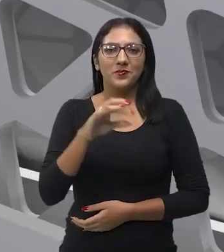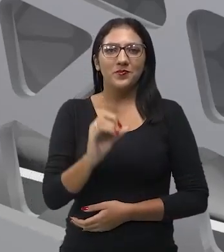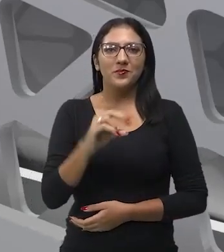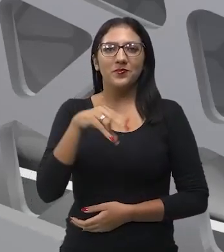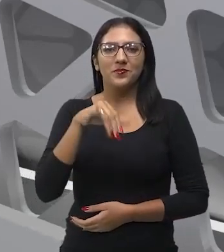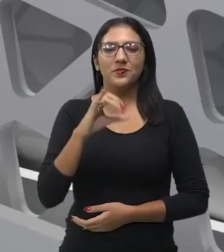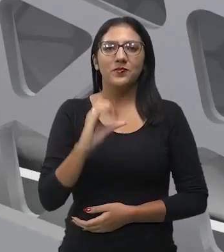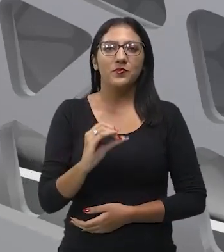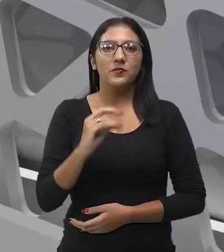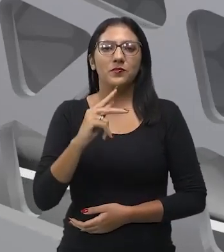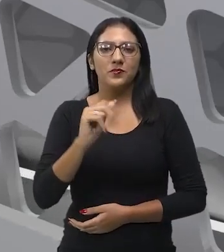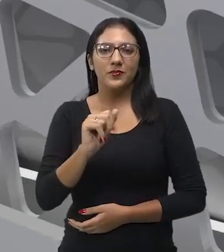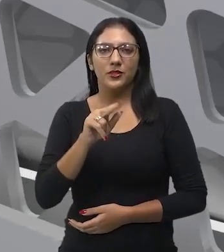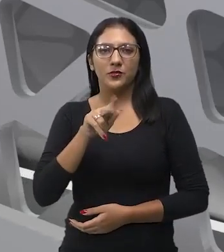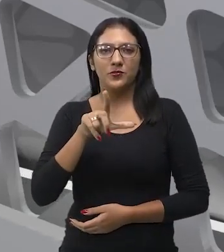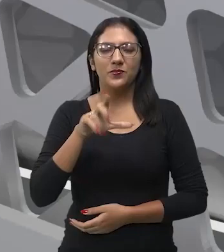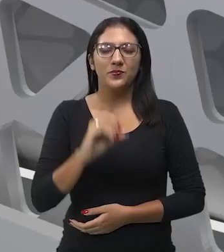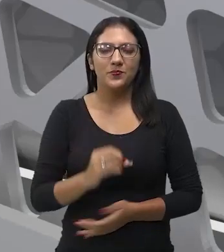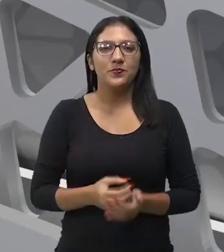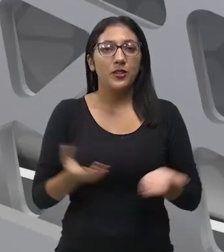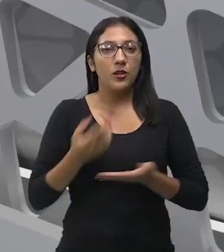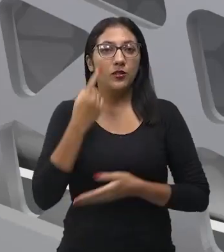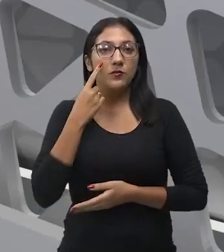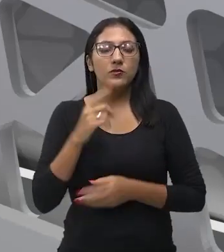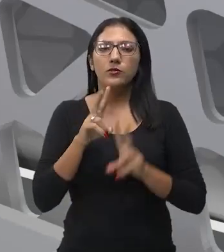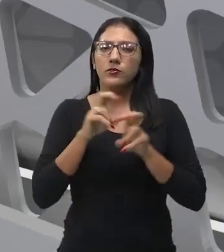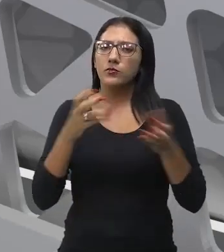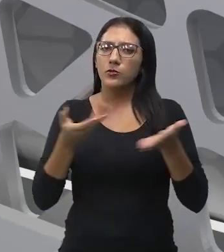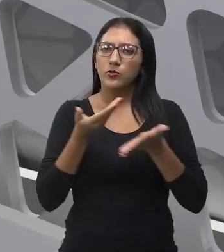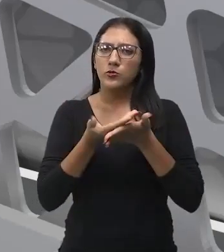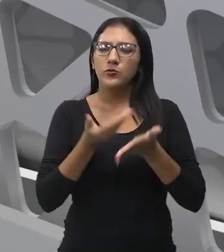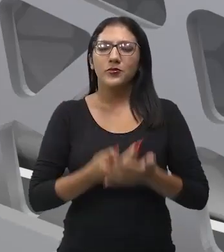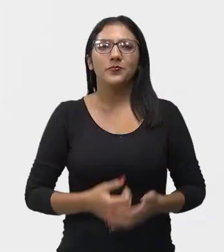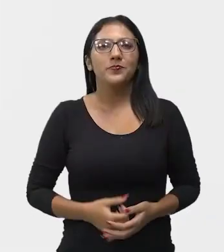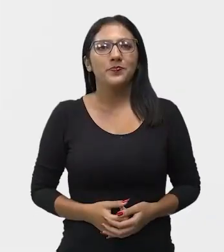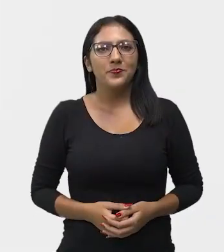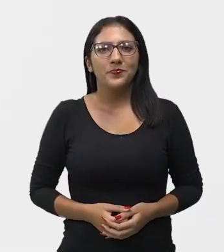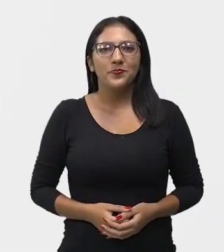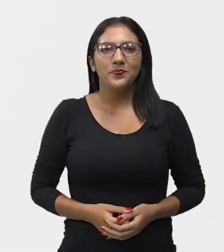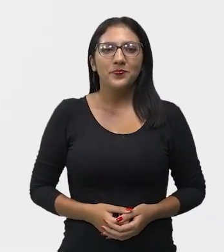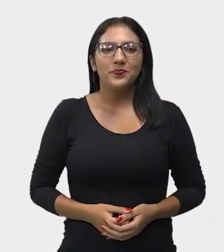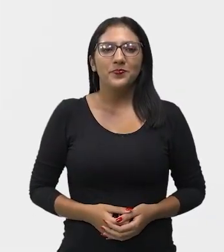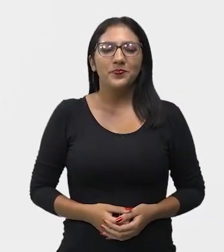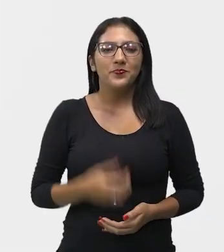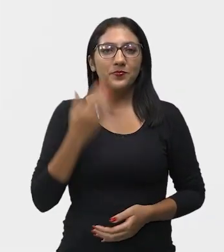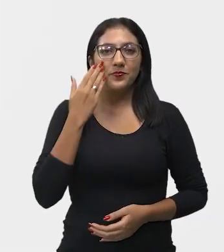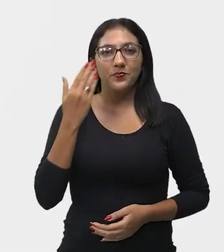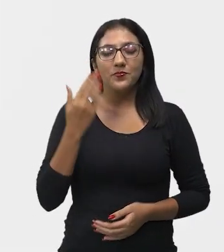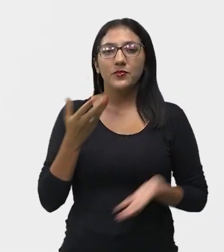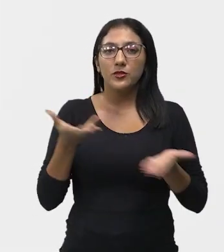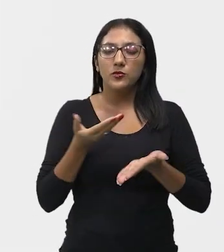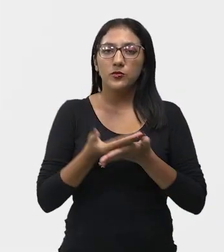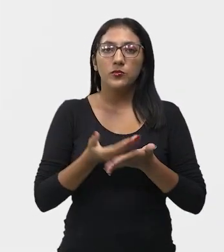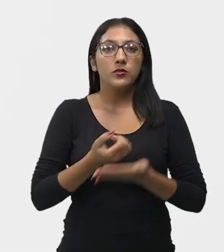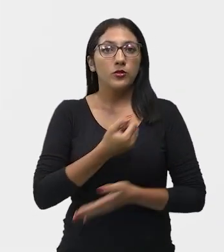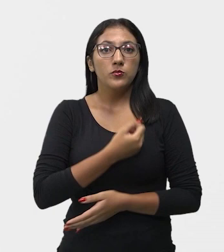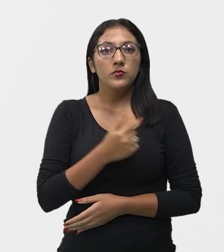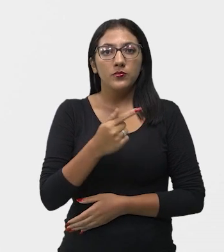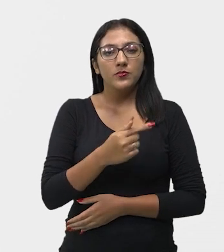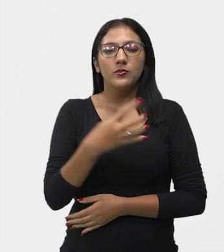professor Antônio Paulo. Vejamos o que vamos estudar na nossa aula de hoje. Hoje é a nossa aula de